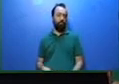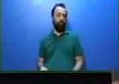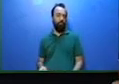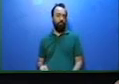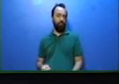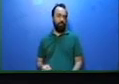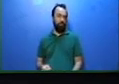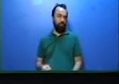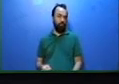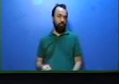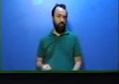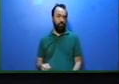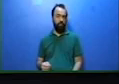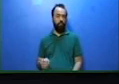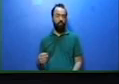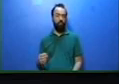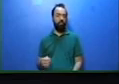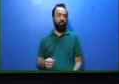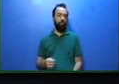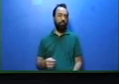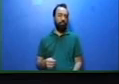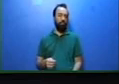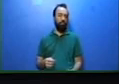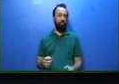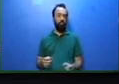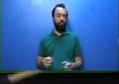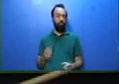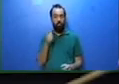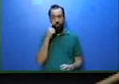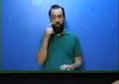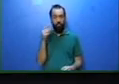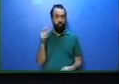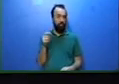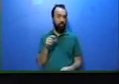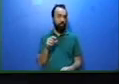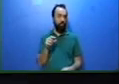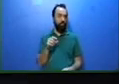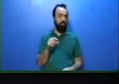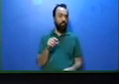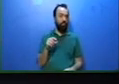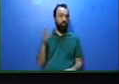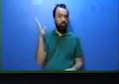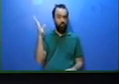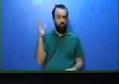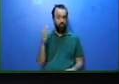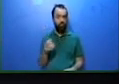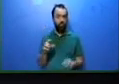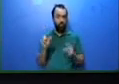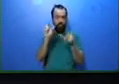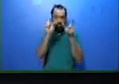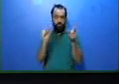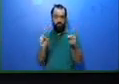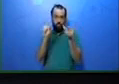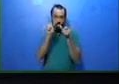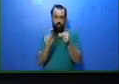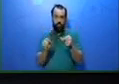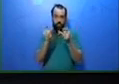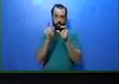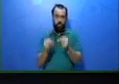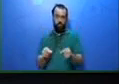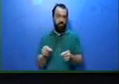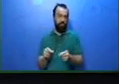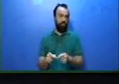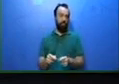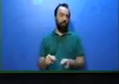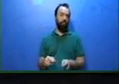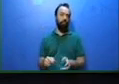Socorro! Bom dia, professora! Observe que neste balãozinhos, ó, tem várias saídas, né? O